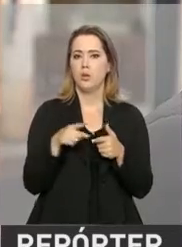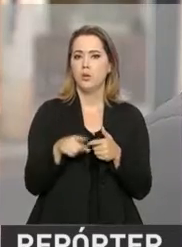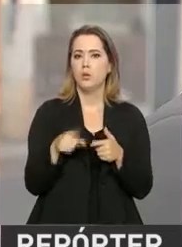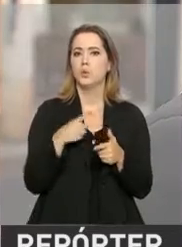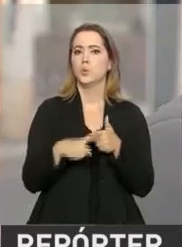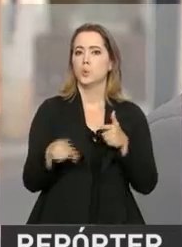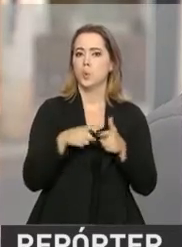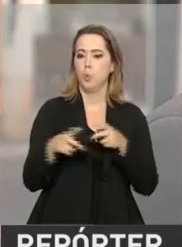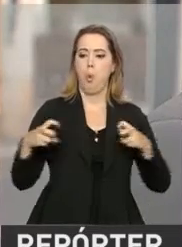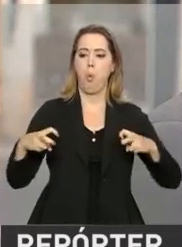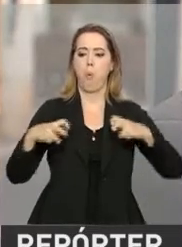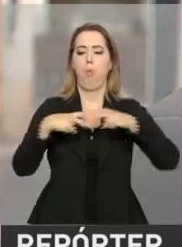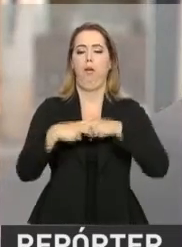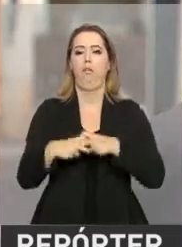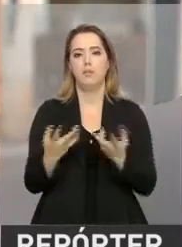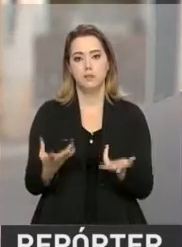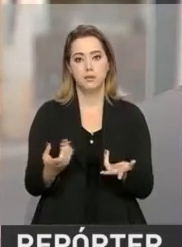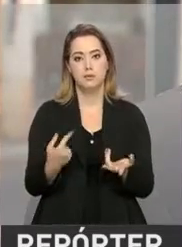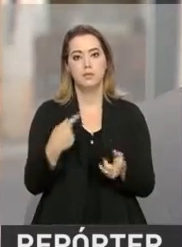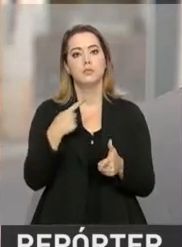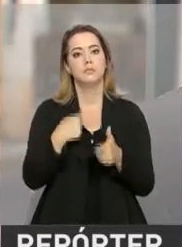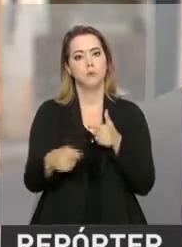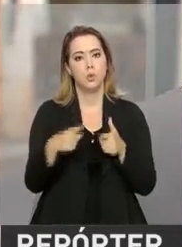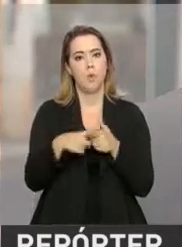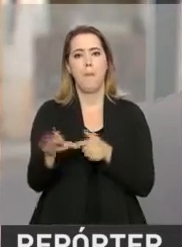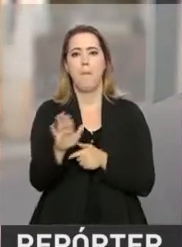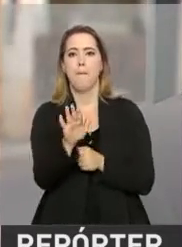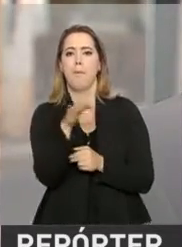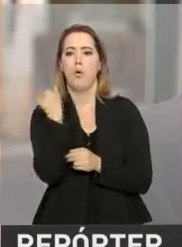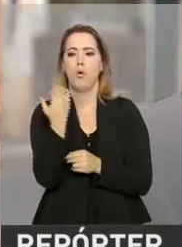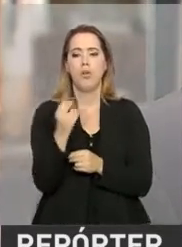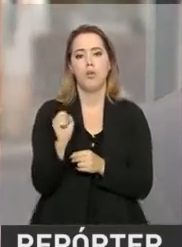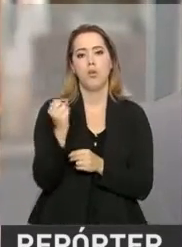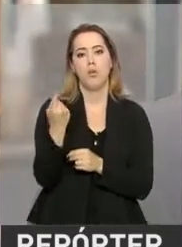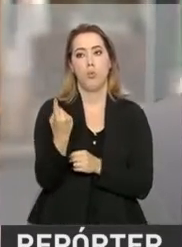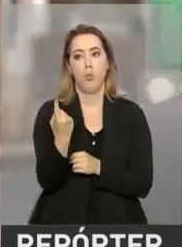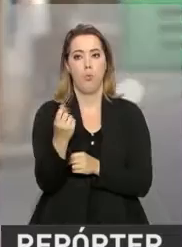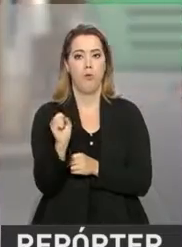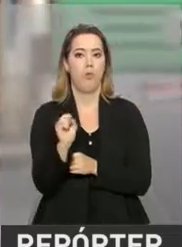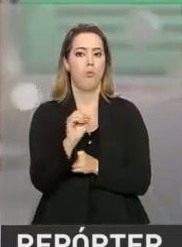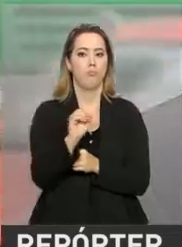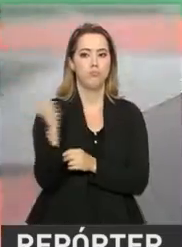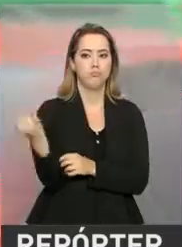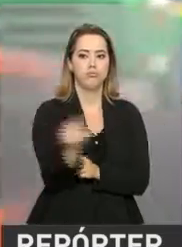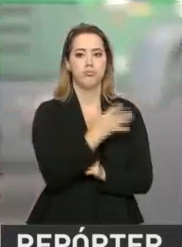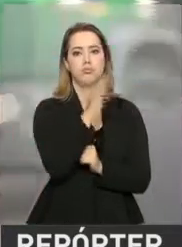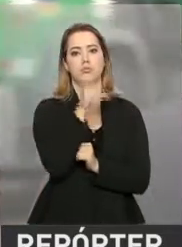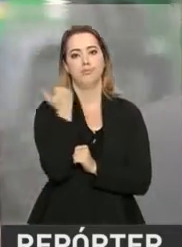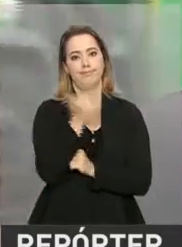um acidente ou de um incidente no trânsito, que poderá ceifar uma ou várias vidas. Então as pessoas têm que